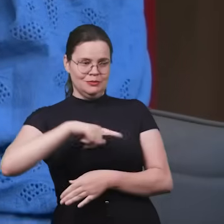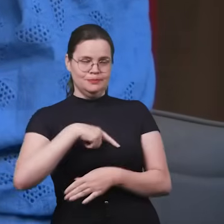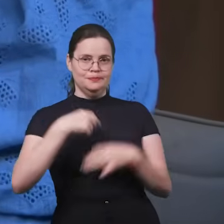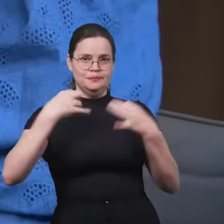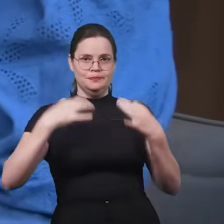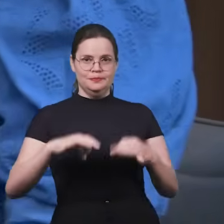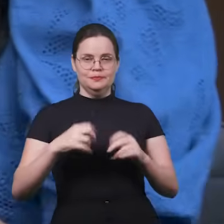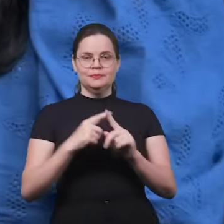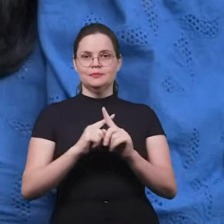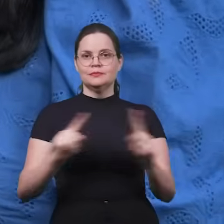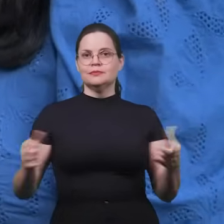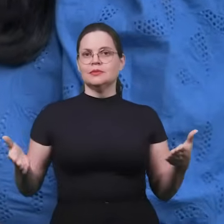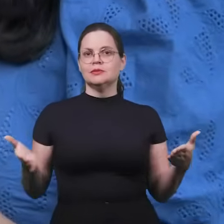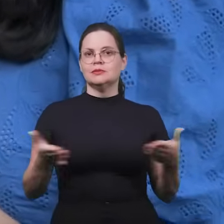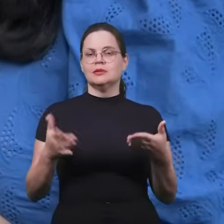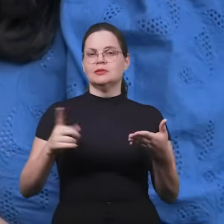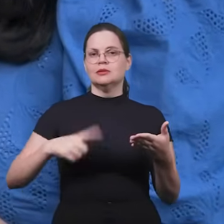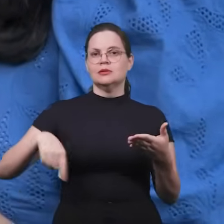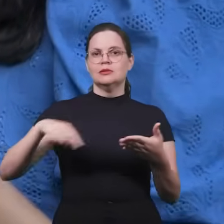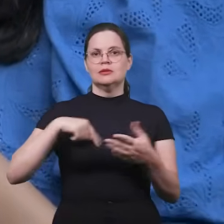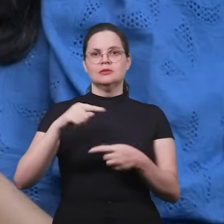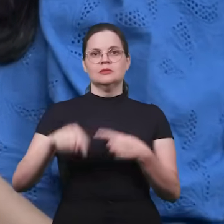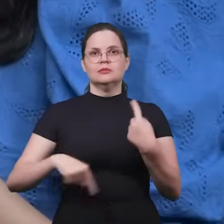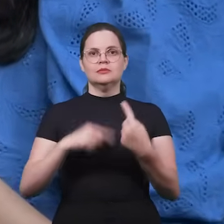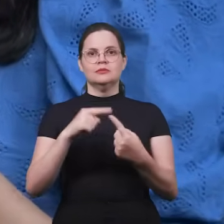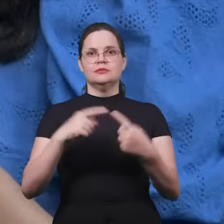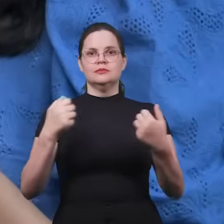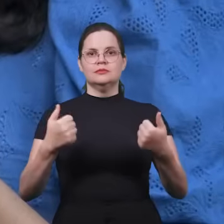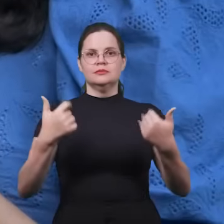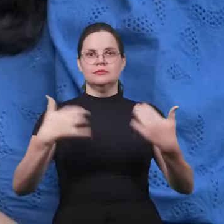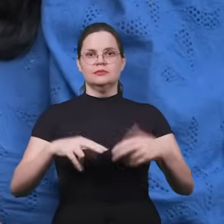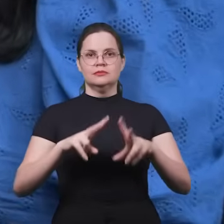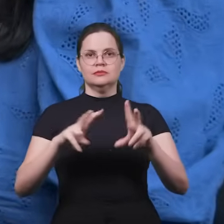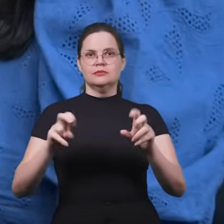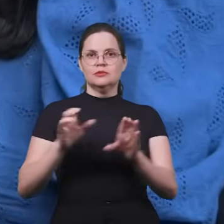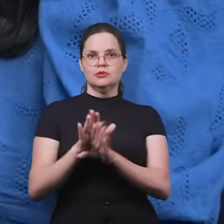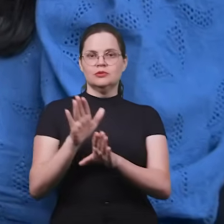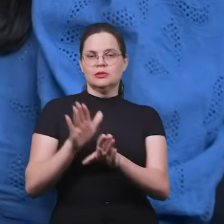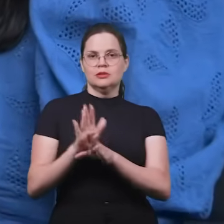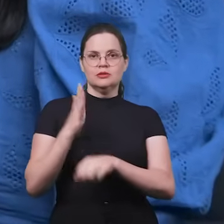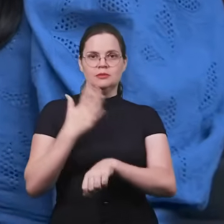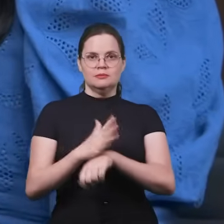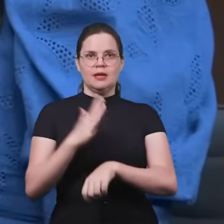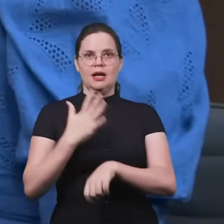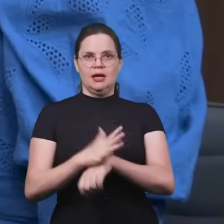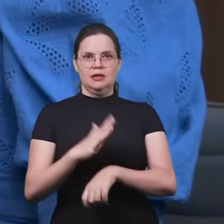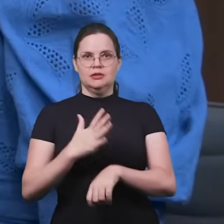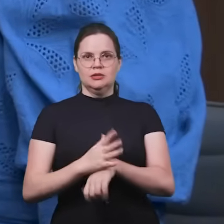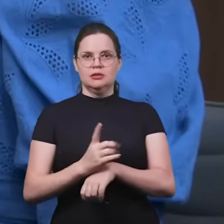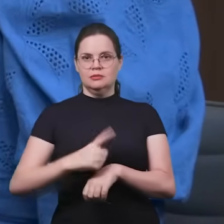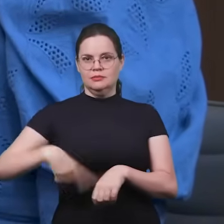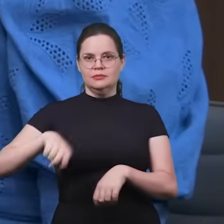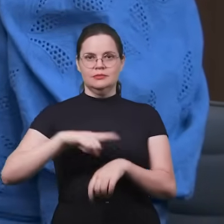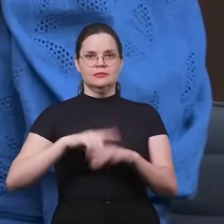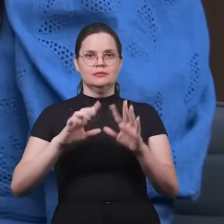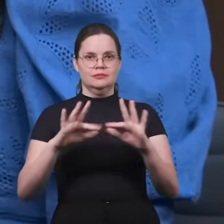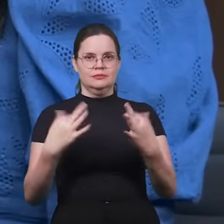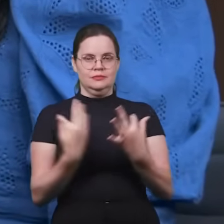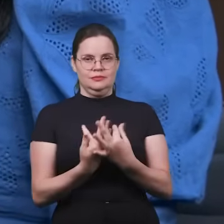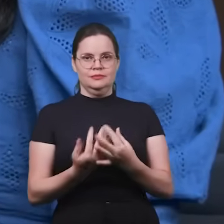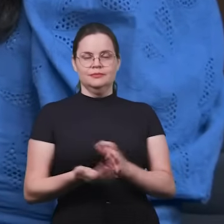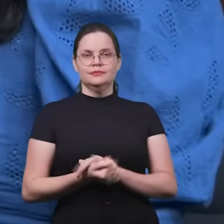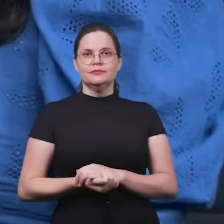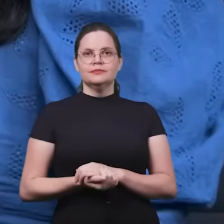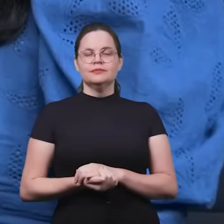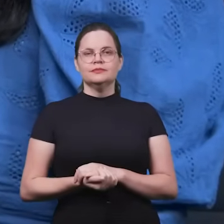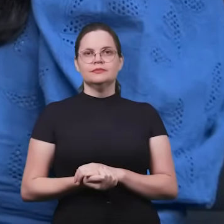nós, não é isso? E agora, o nosso objetivo é falar sobre orientações mais práticas para as nossas